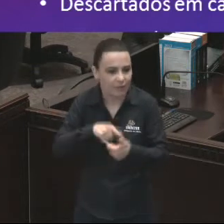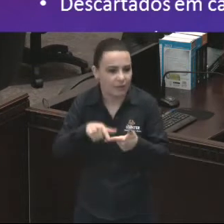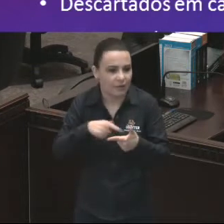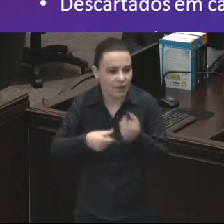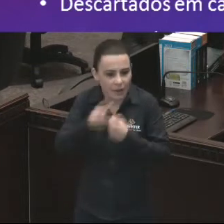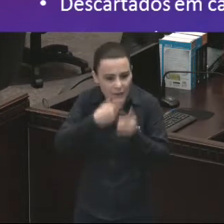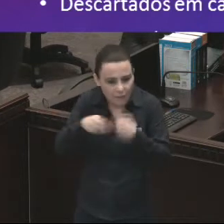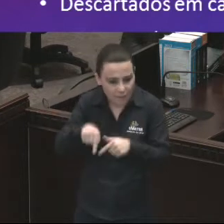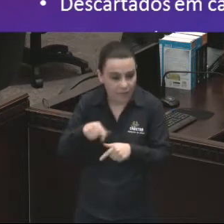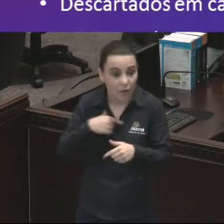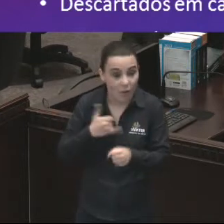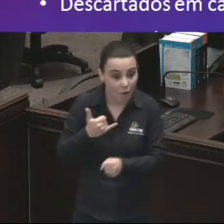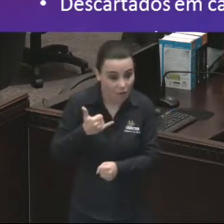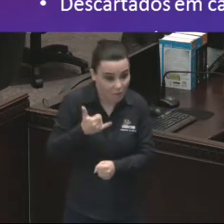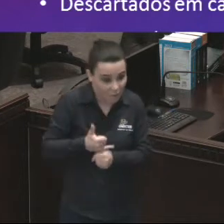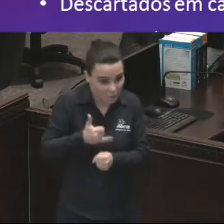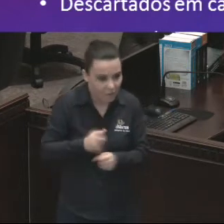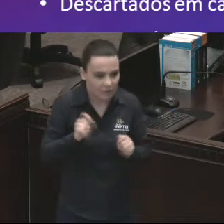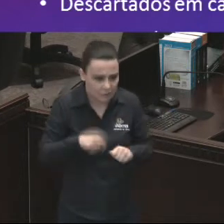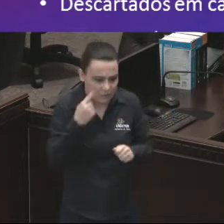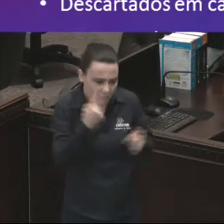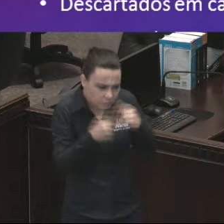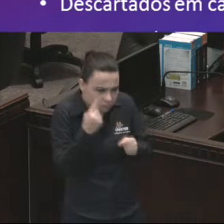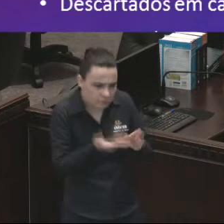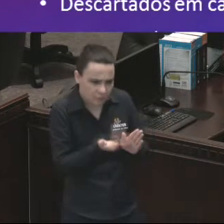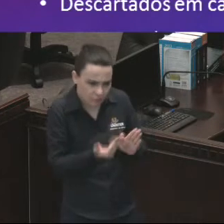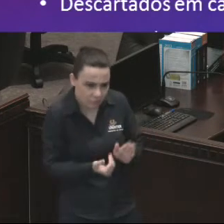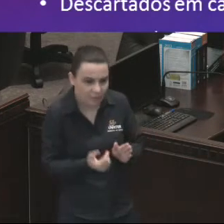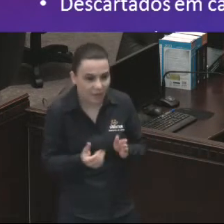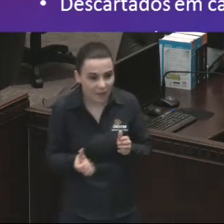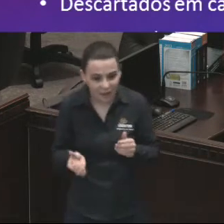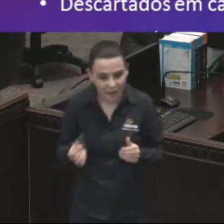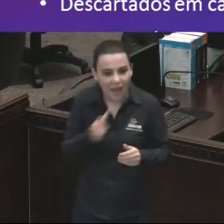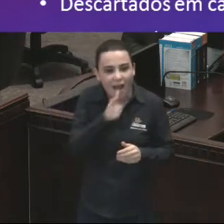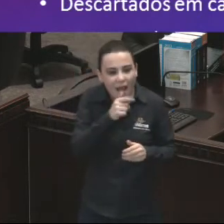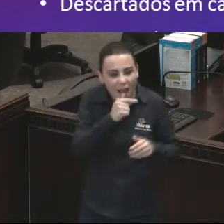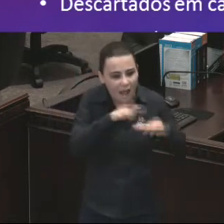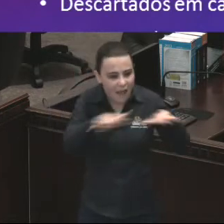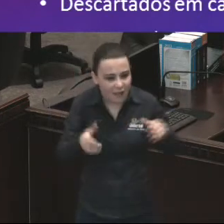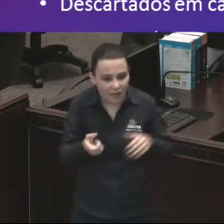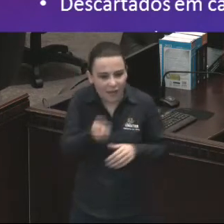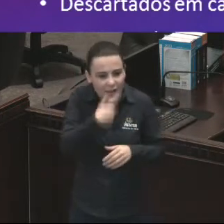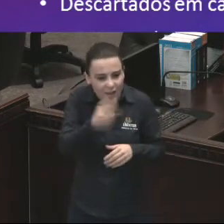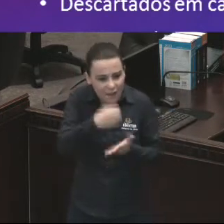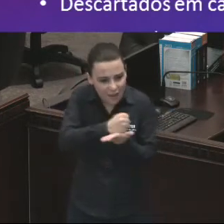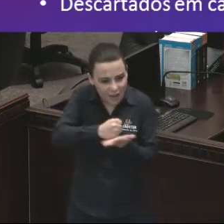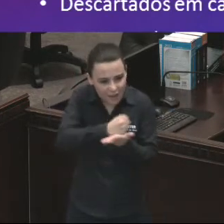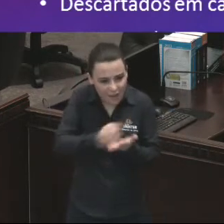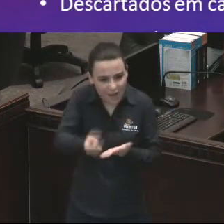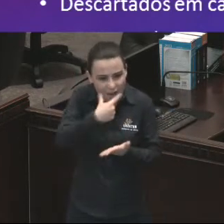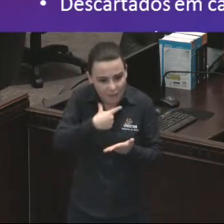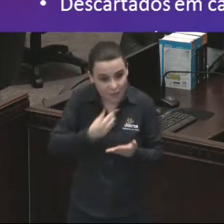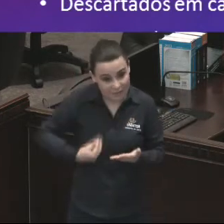mas fármacos não. Então, o fármaco que estava presente na água, ou o metabólito desse fármaco que estava presente